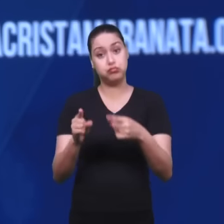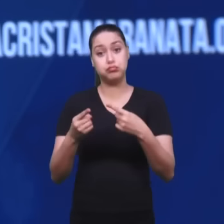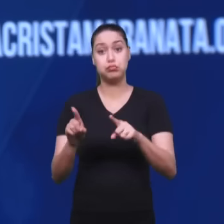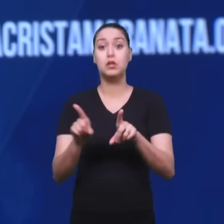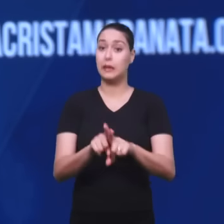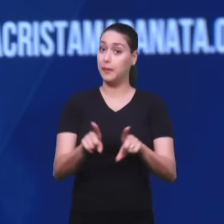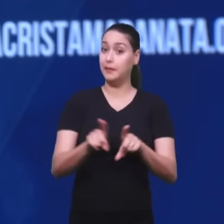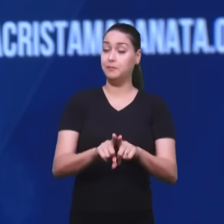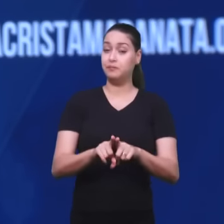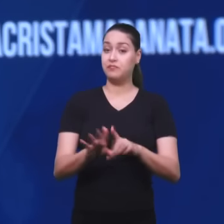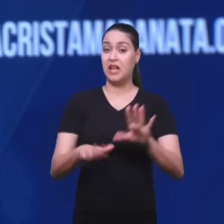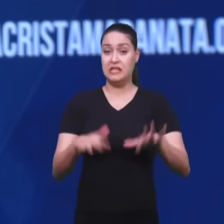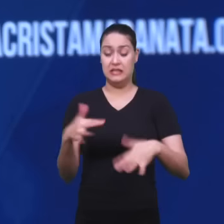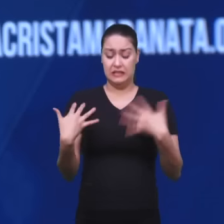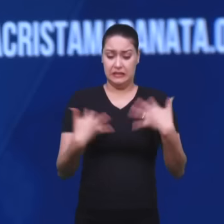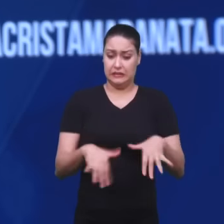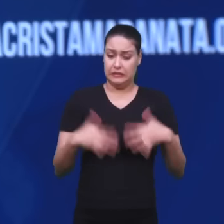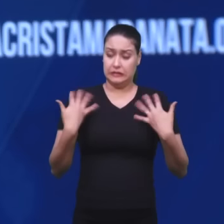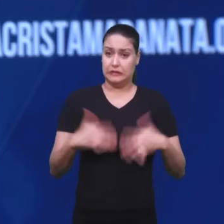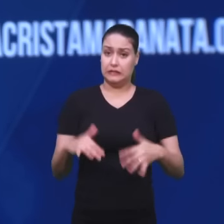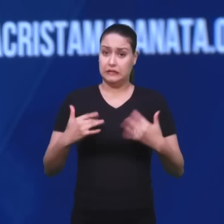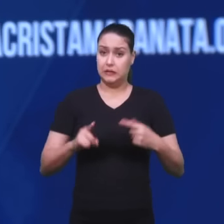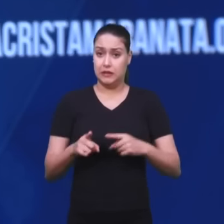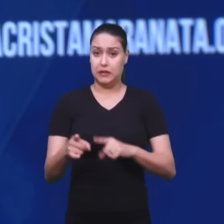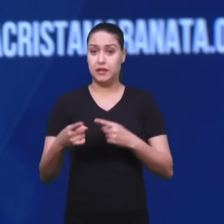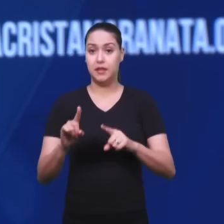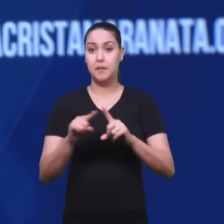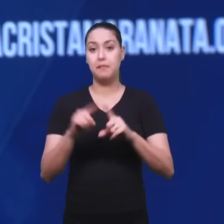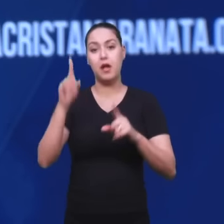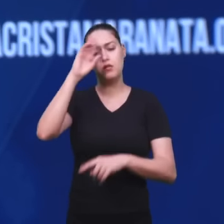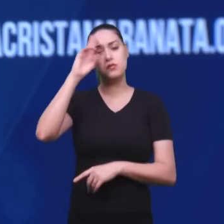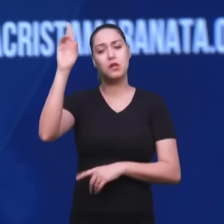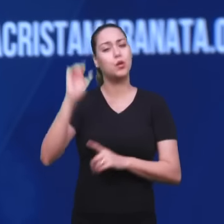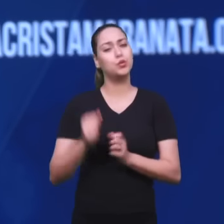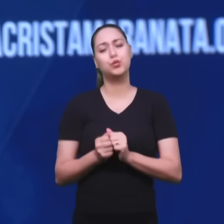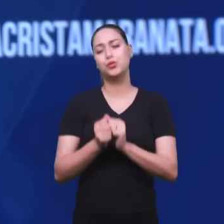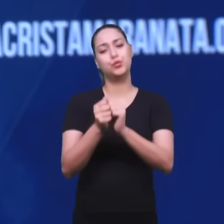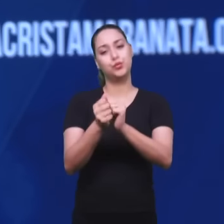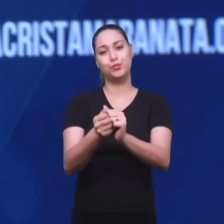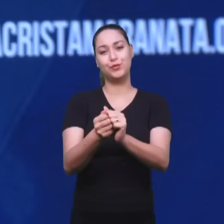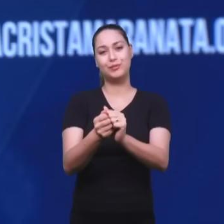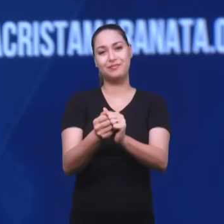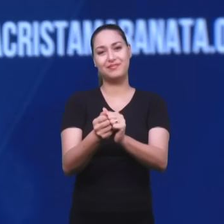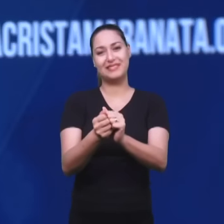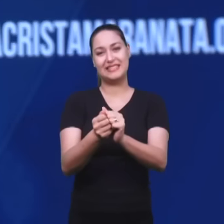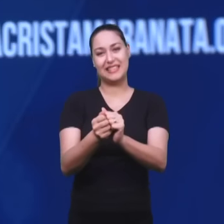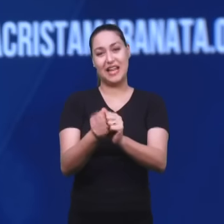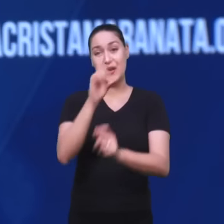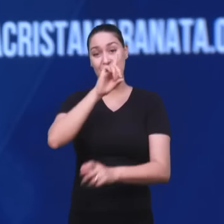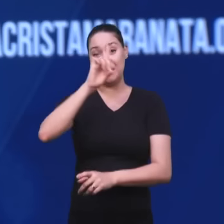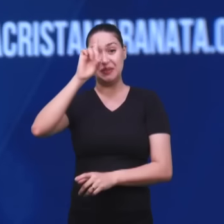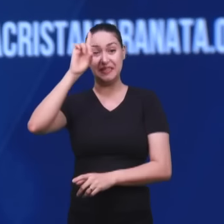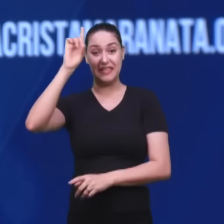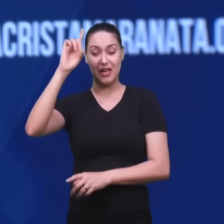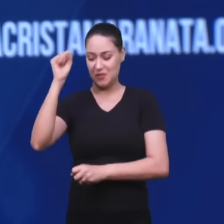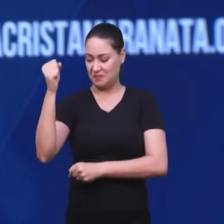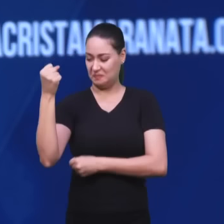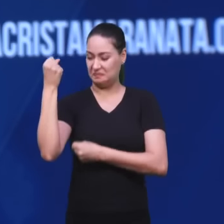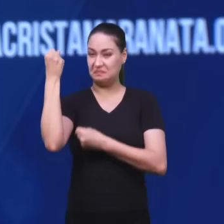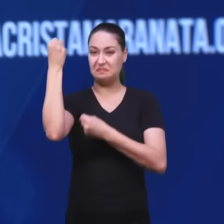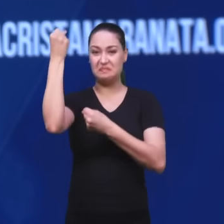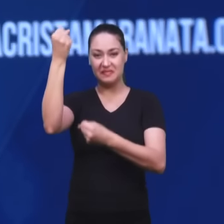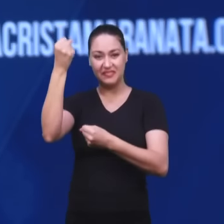afligidos Perseguidos Mas o Senhor Está conosco Com o nosso Deus Nós saltamos Um muro Com o